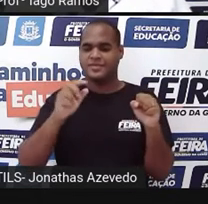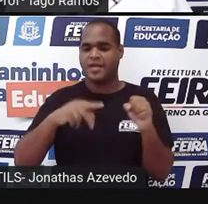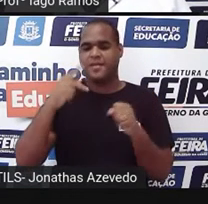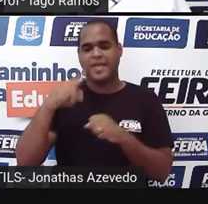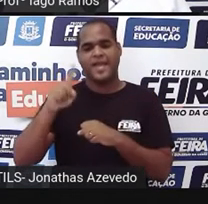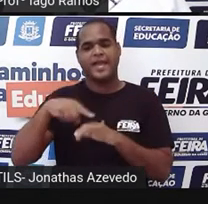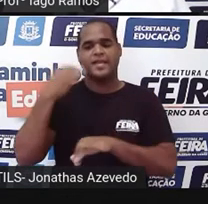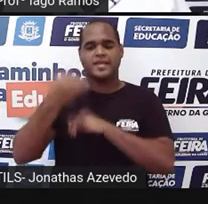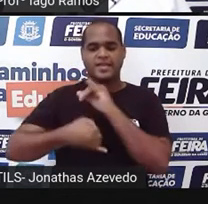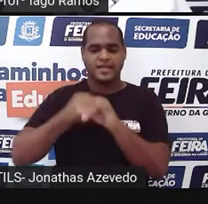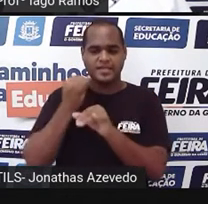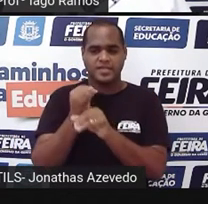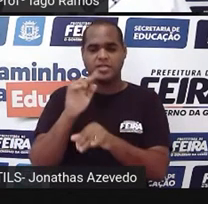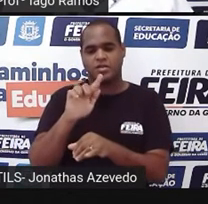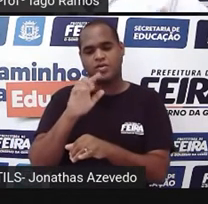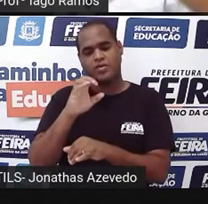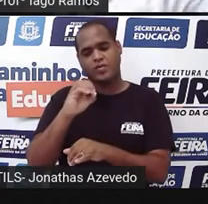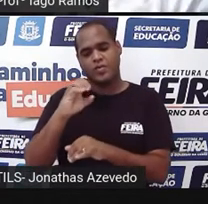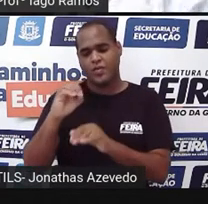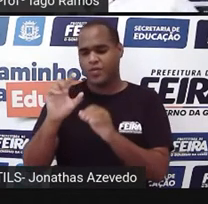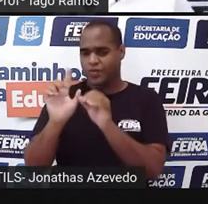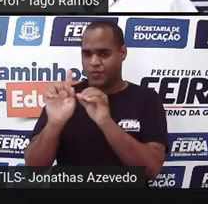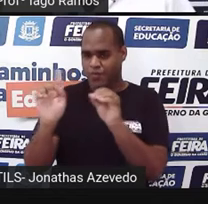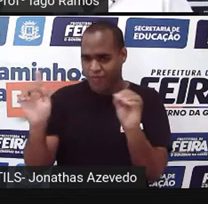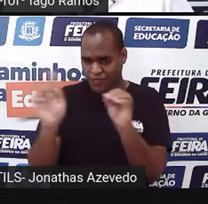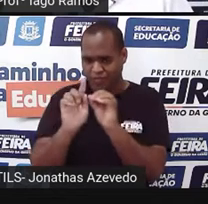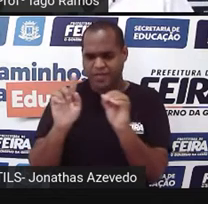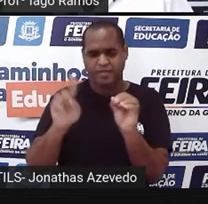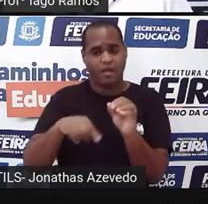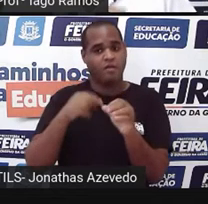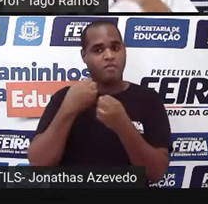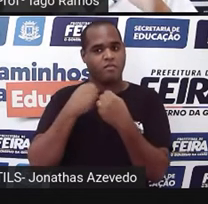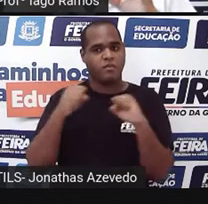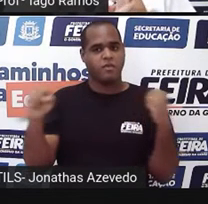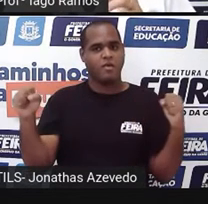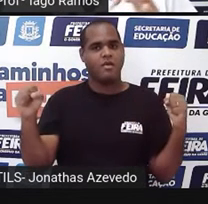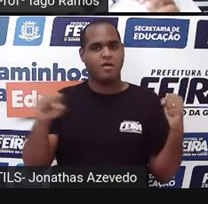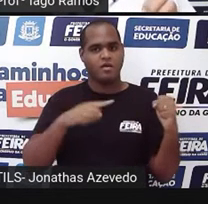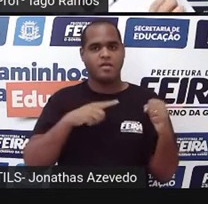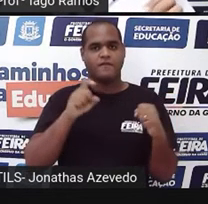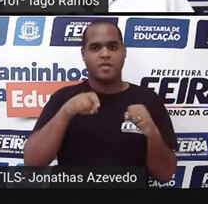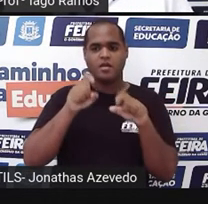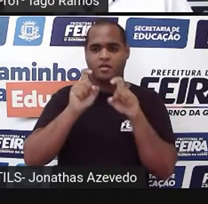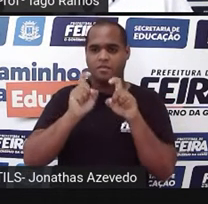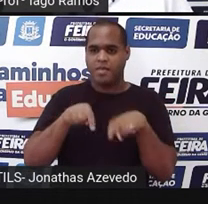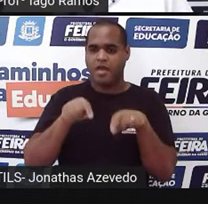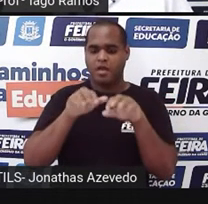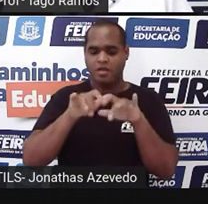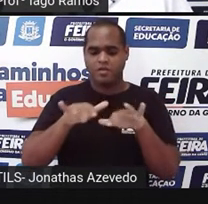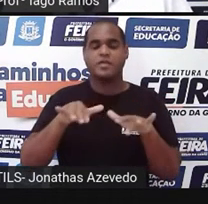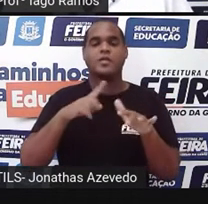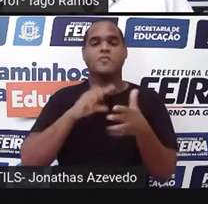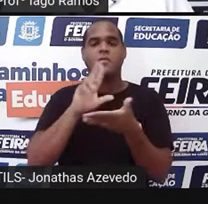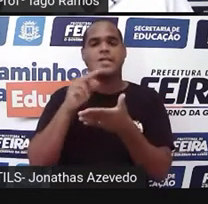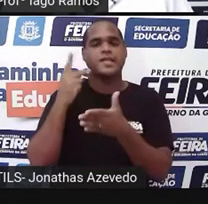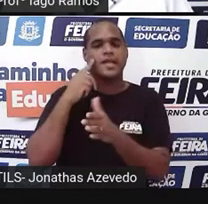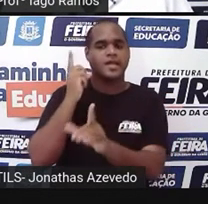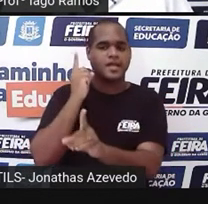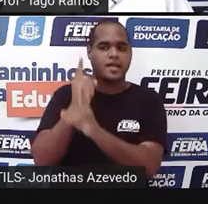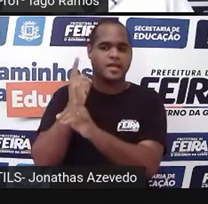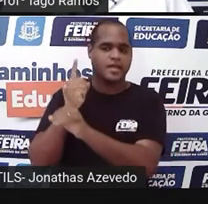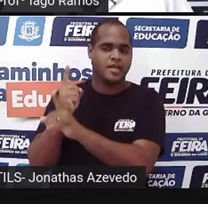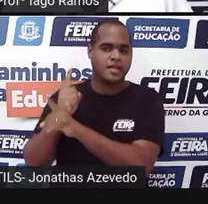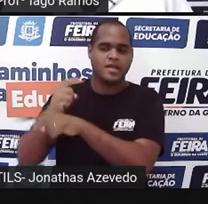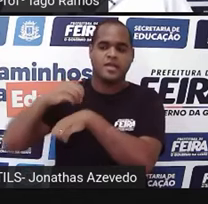plataforma da internet Google né ela também é uma coisa muito grande e você digita ali no Google você consegue encontrar